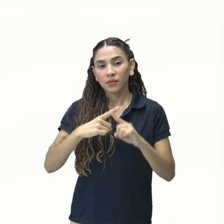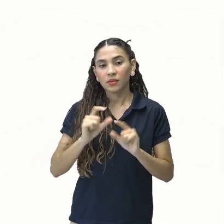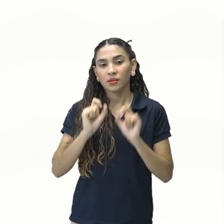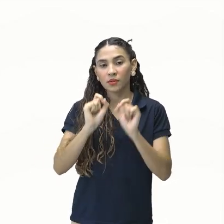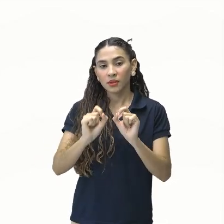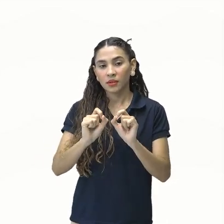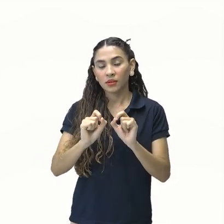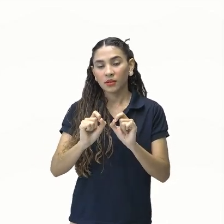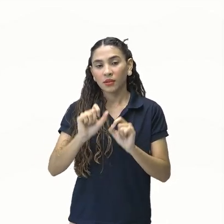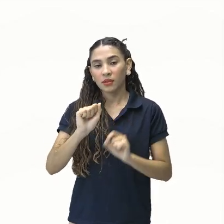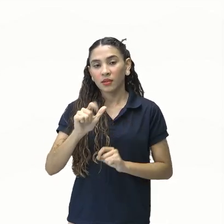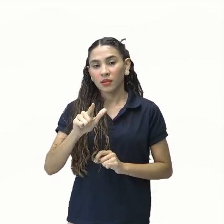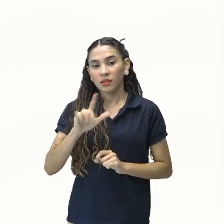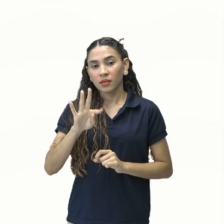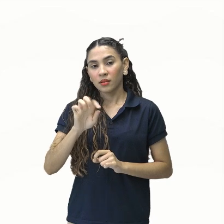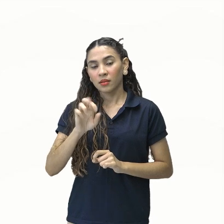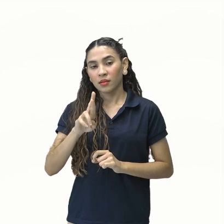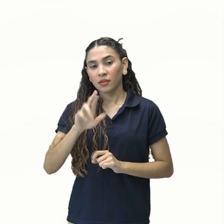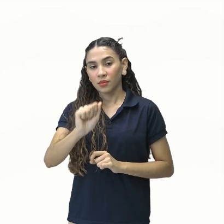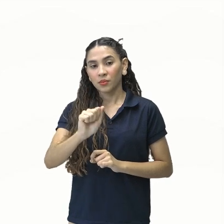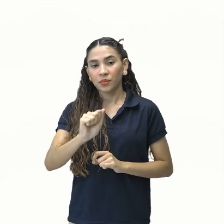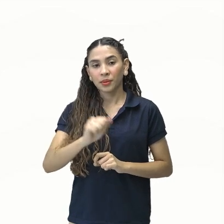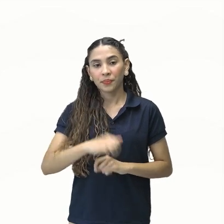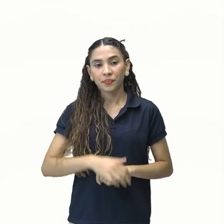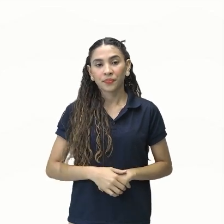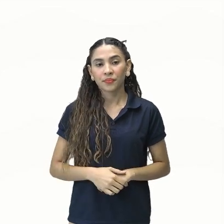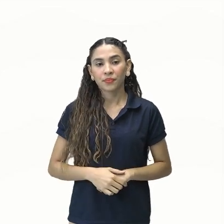vezes a minha altura.